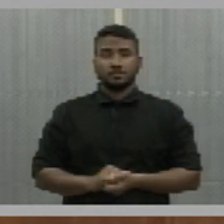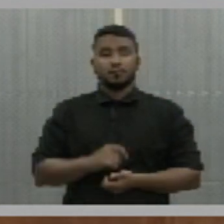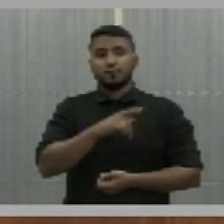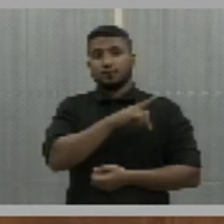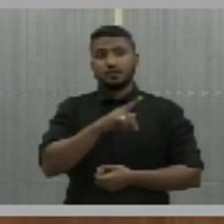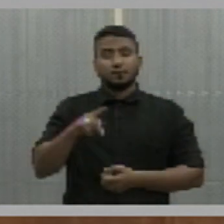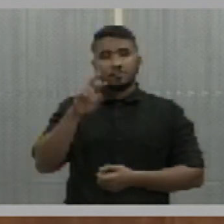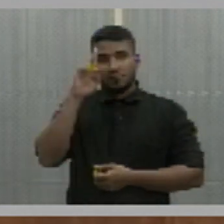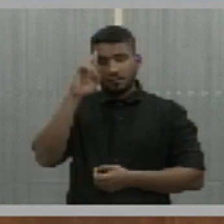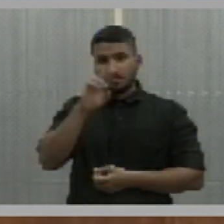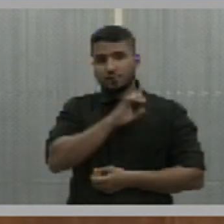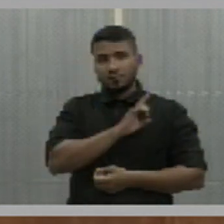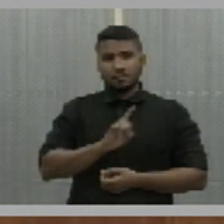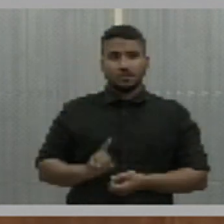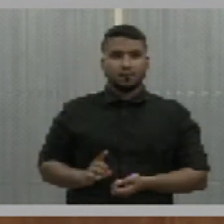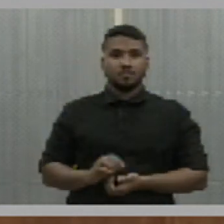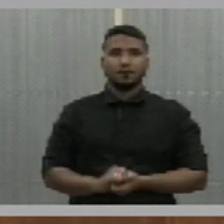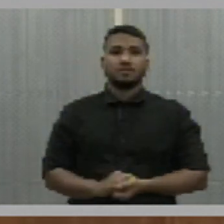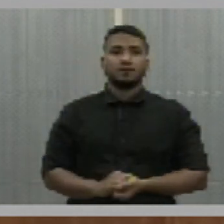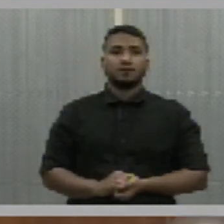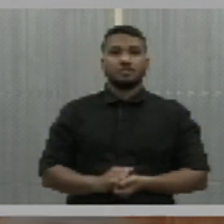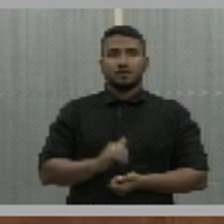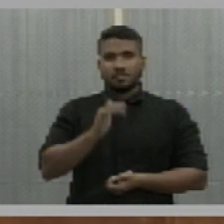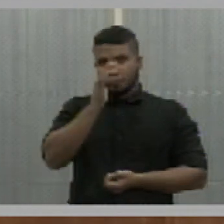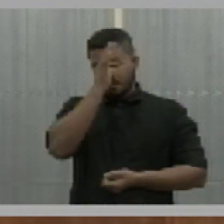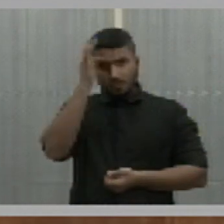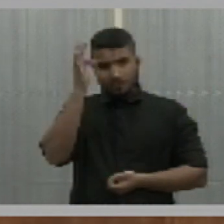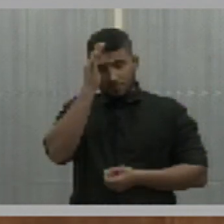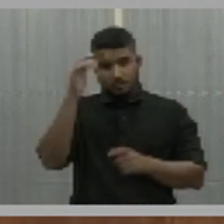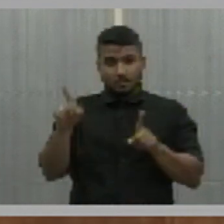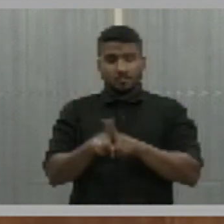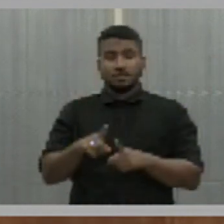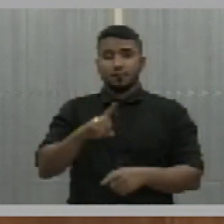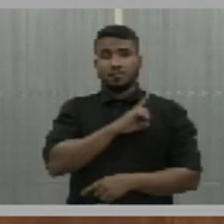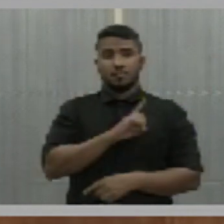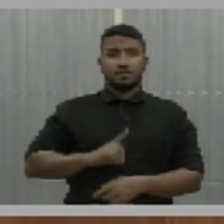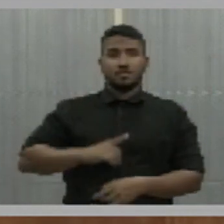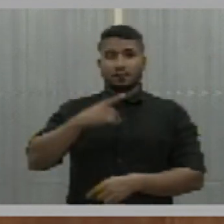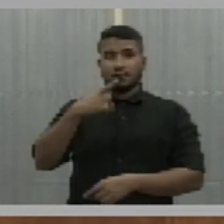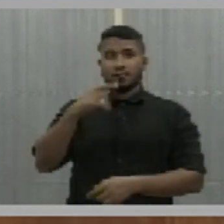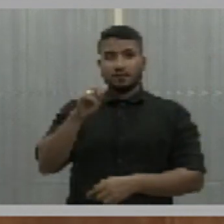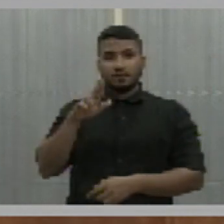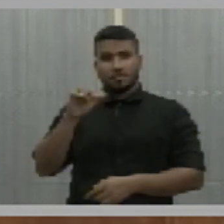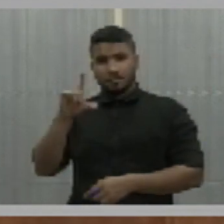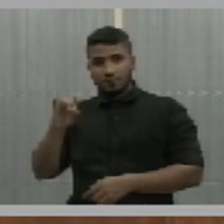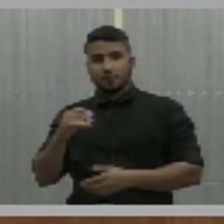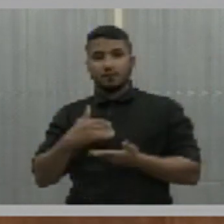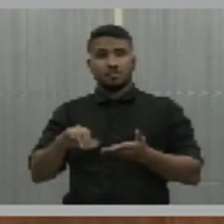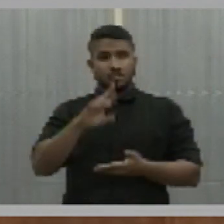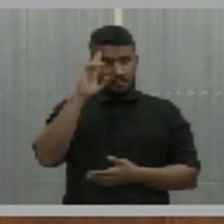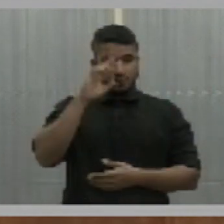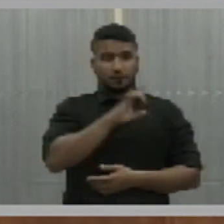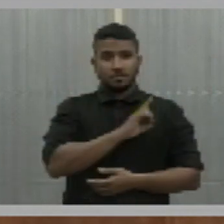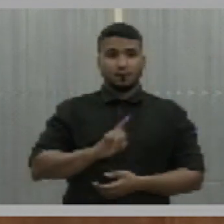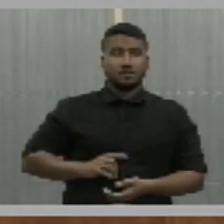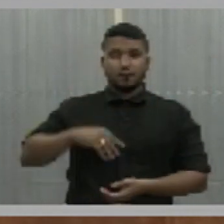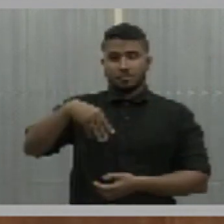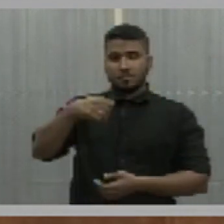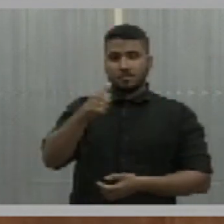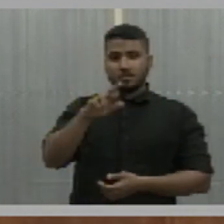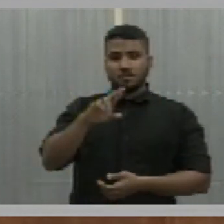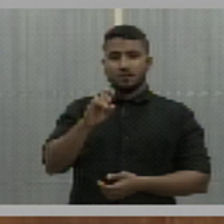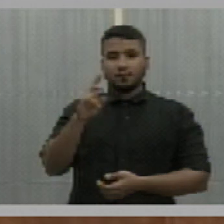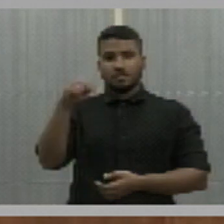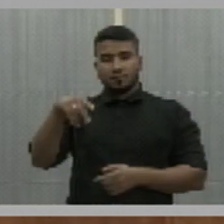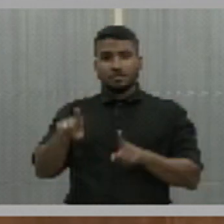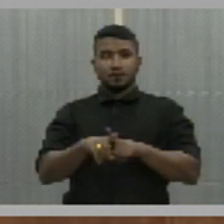presidida sucessivamente pelos senhores deputados Franzé Silva e Firmino Paulo e secretariada pelos senhores deputados Marda Menezes e Evaldo Gomes. Pequeno